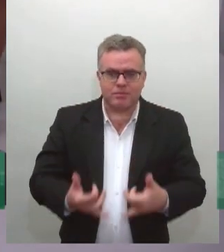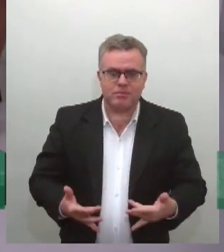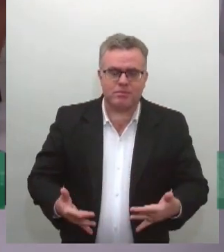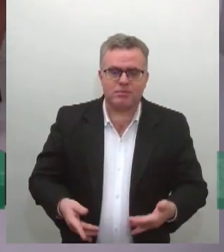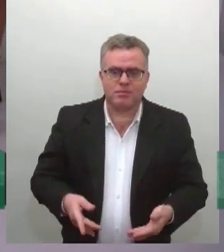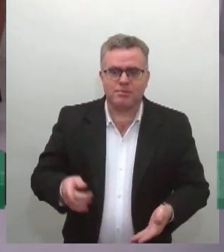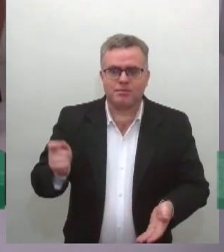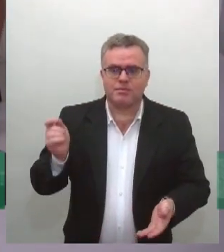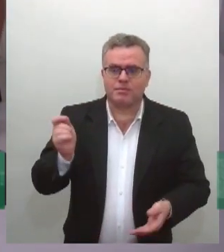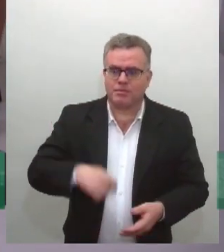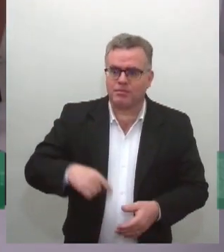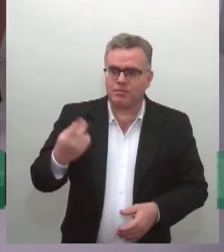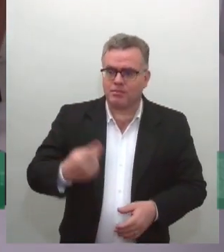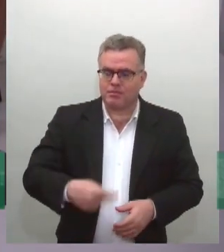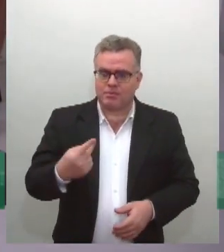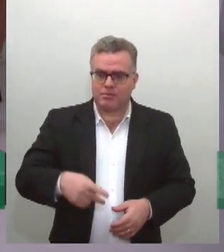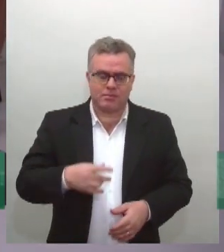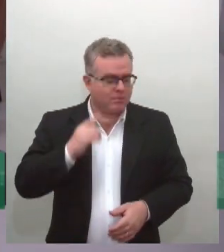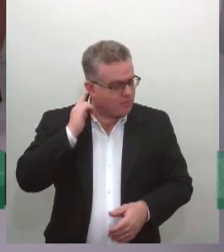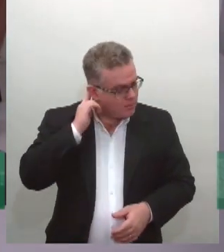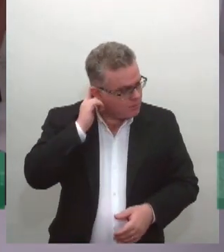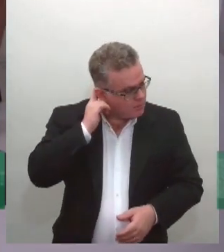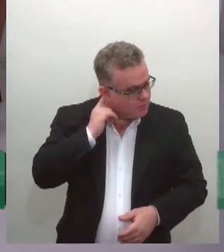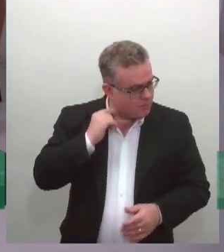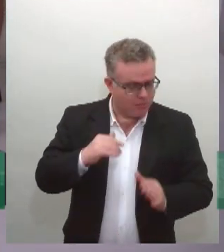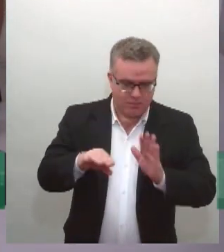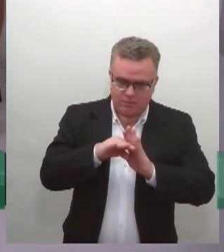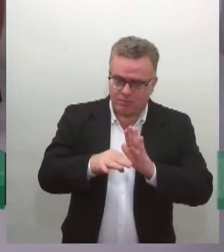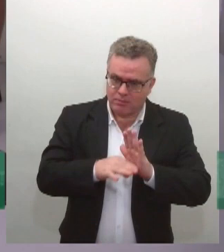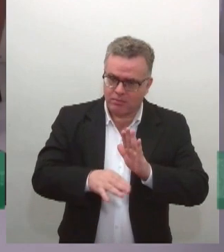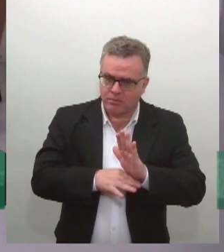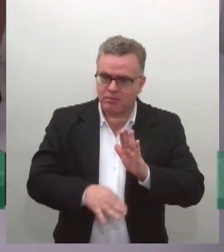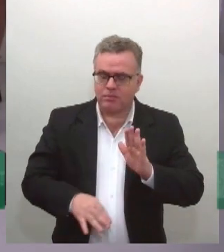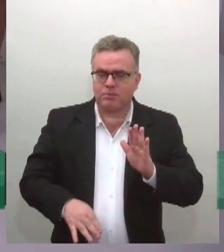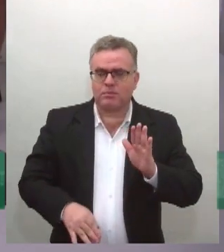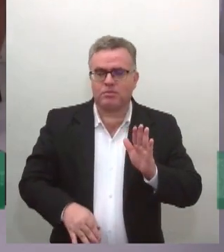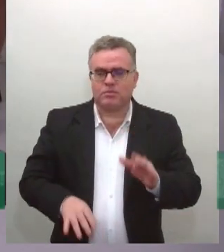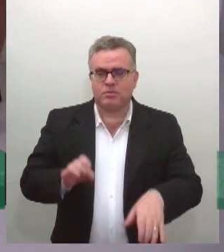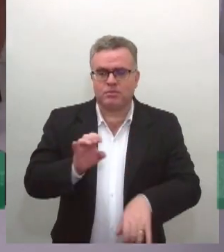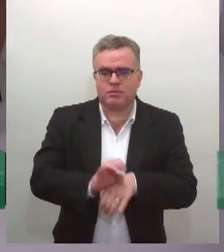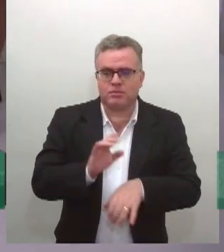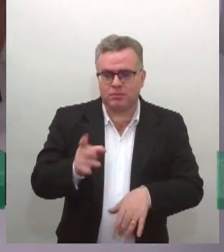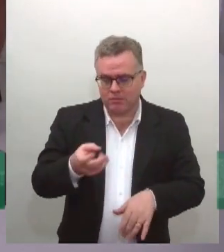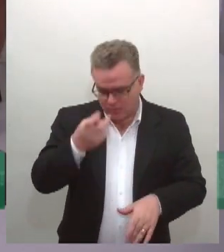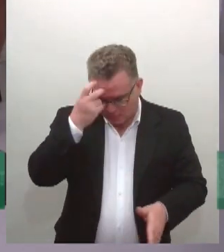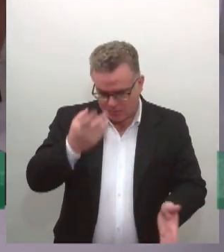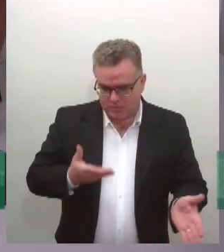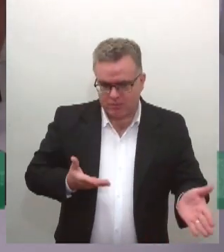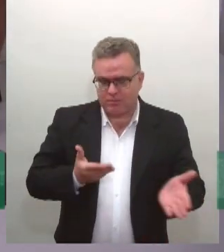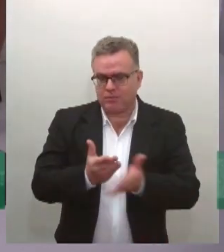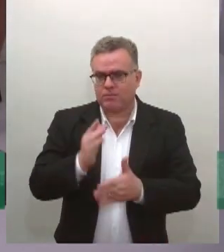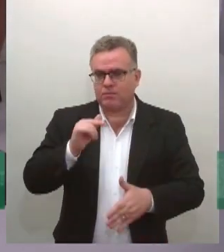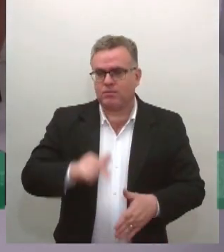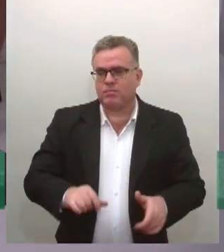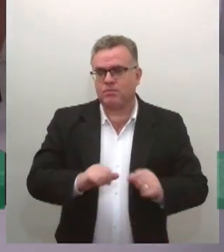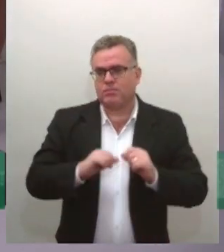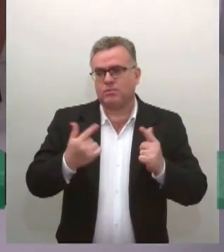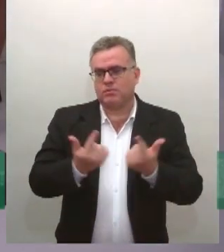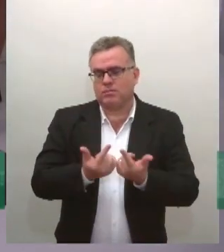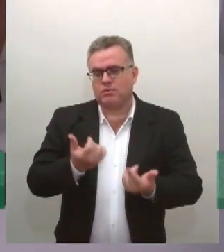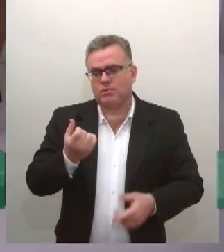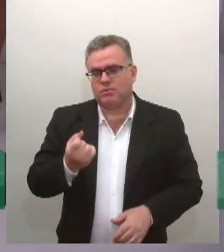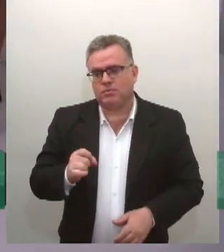local sobre a questão do Plano Estadual de Cultura, né? Ele foi aprovado na Assembleia Legislativa de Sergipe em